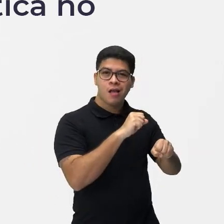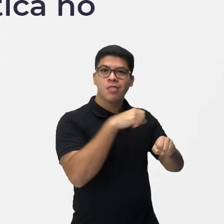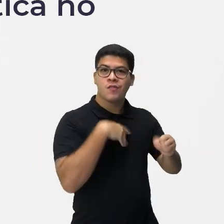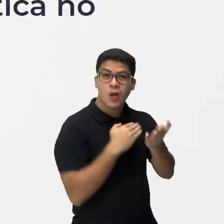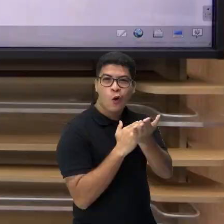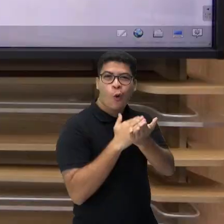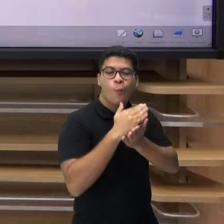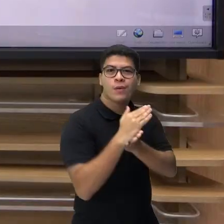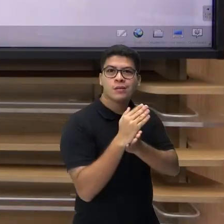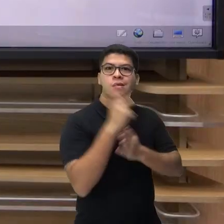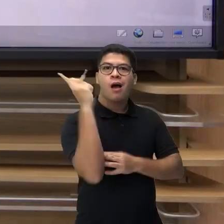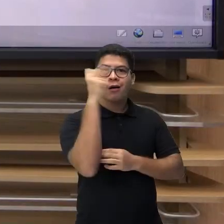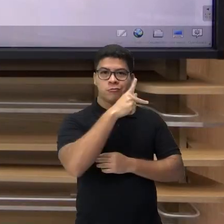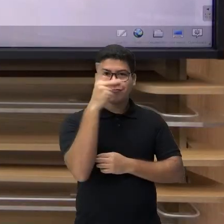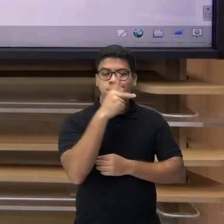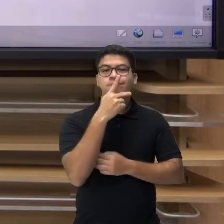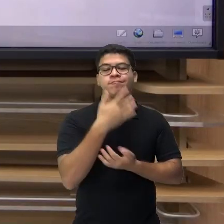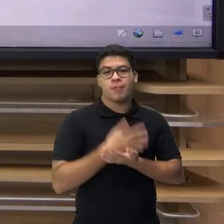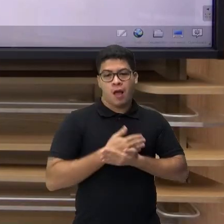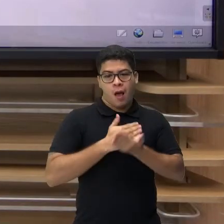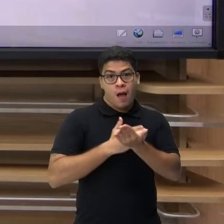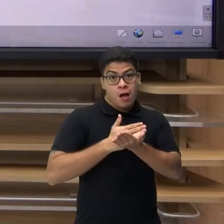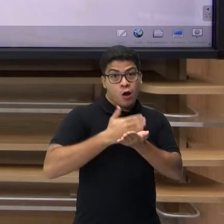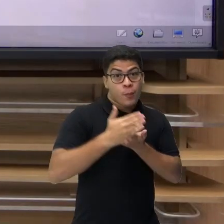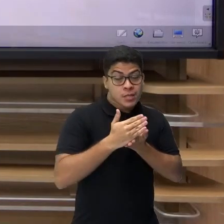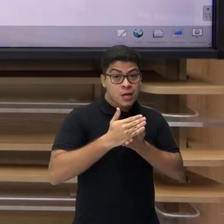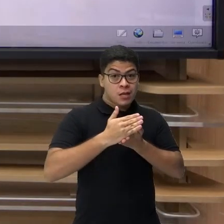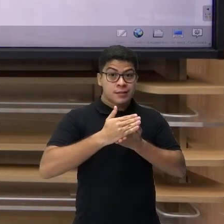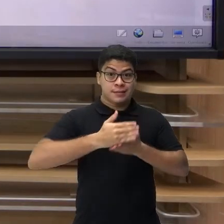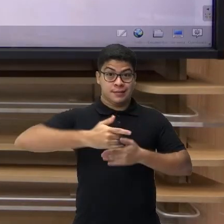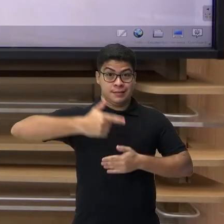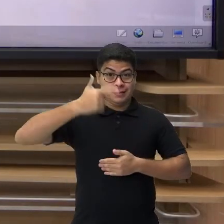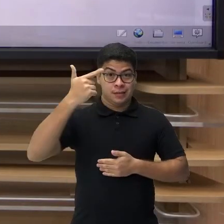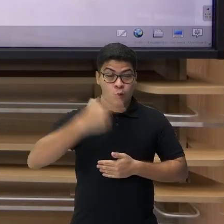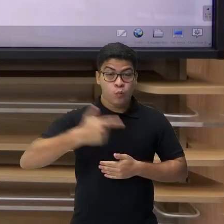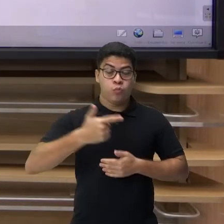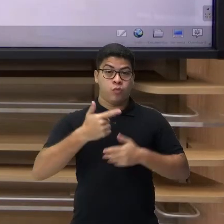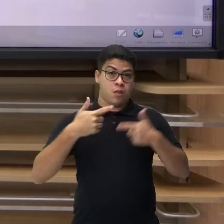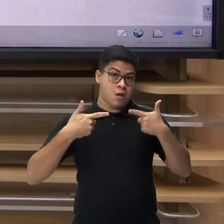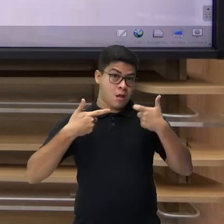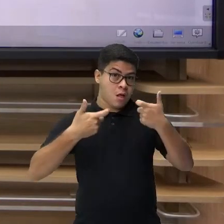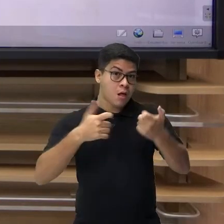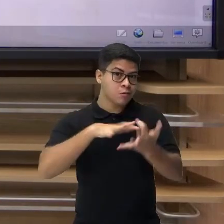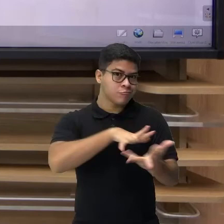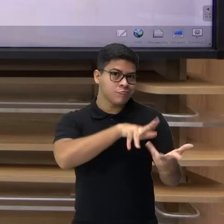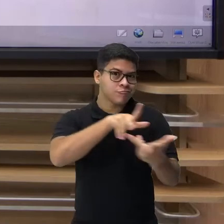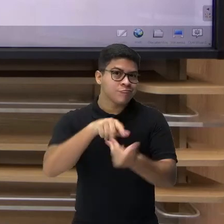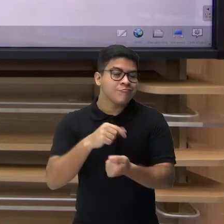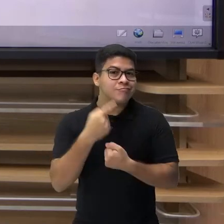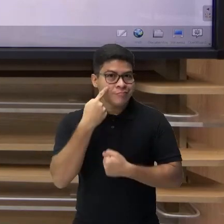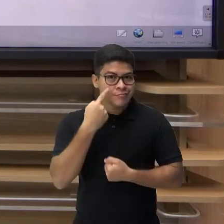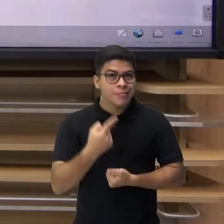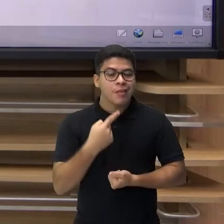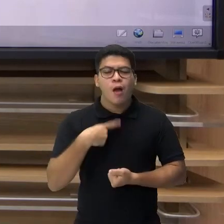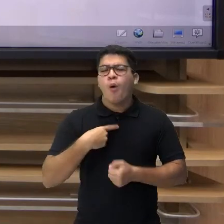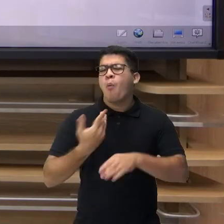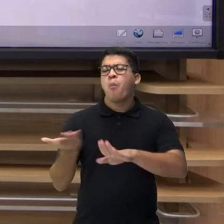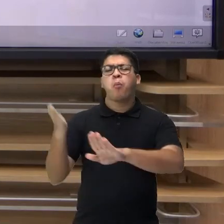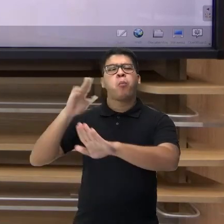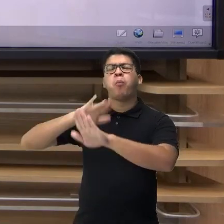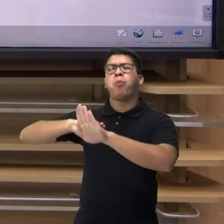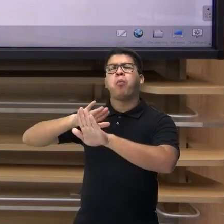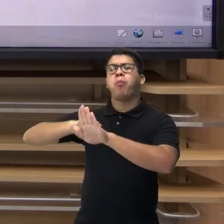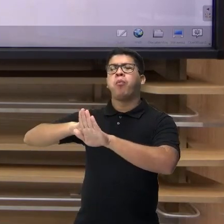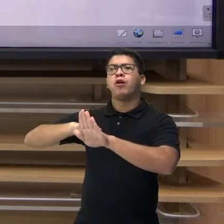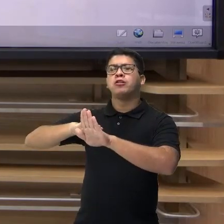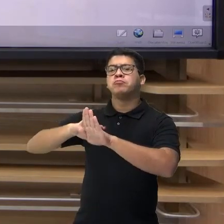Guerra Mundial. E qual seria a verdadeira intenção por trás desse pacto entre a Alemanha